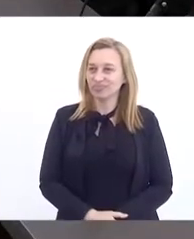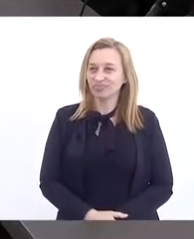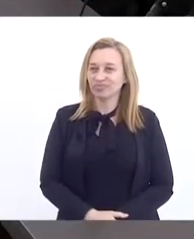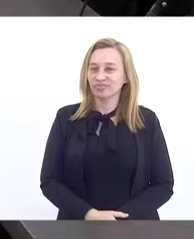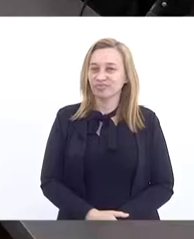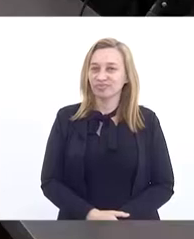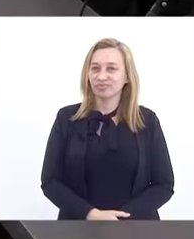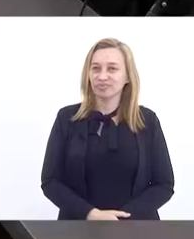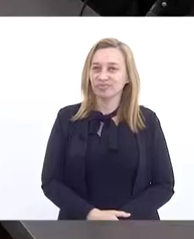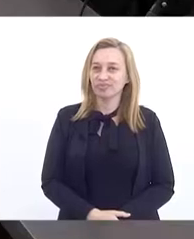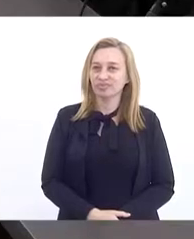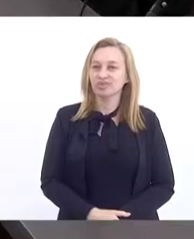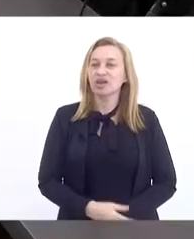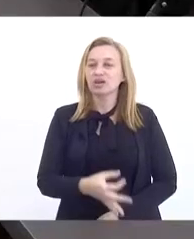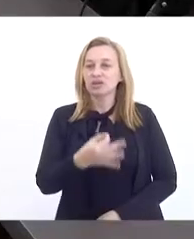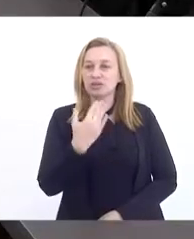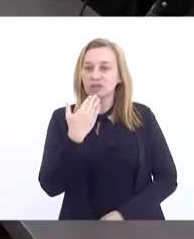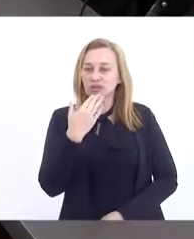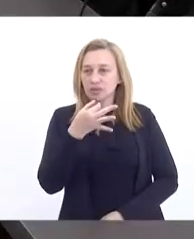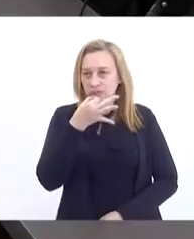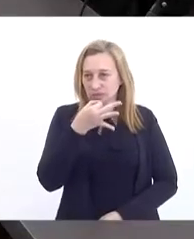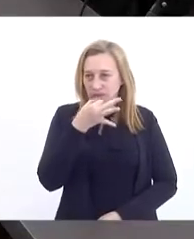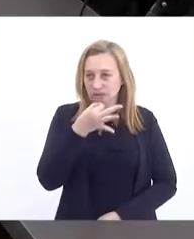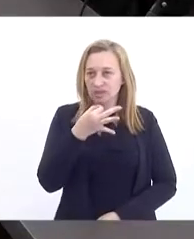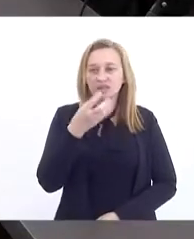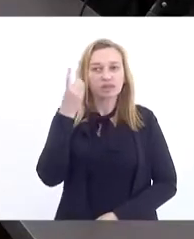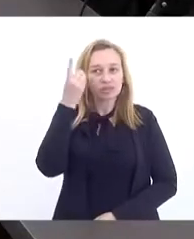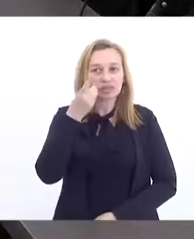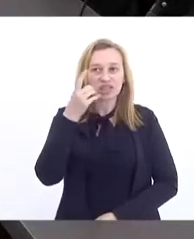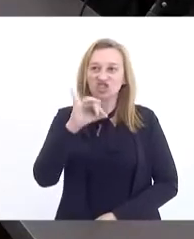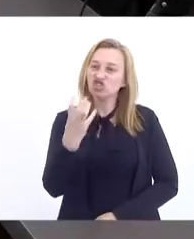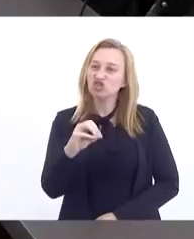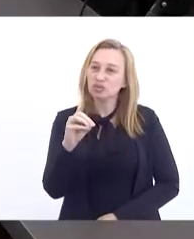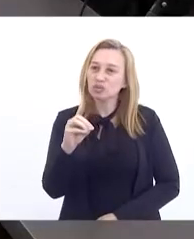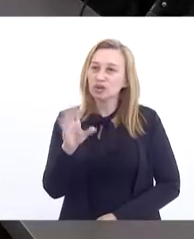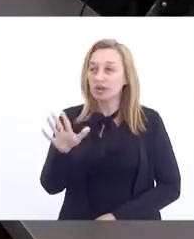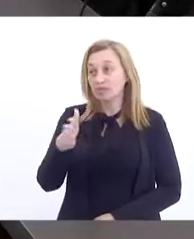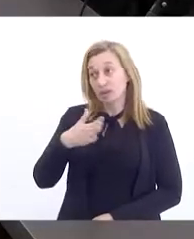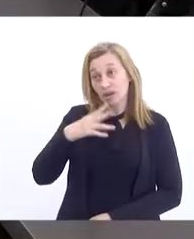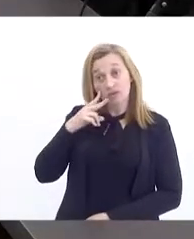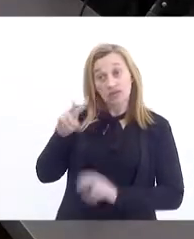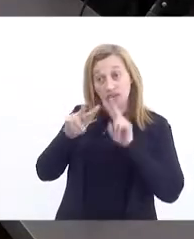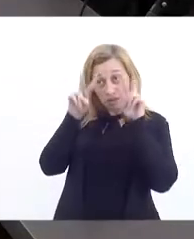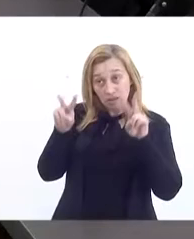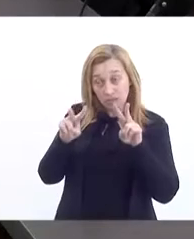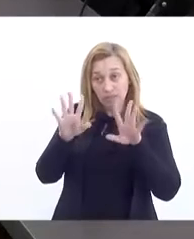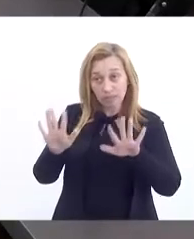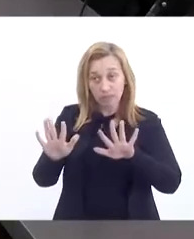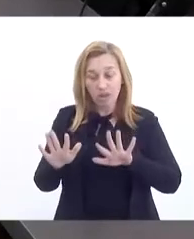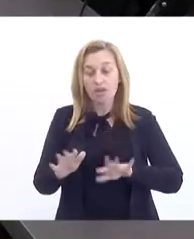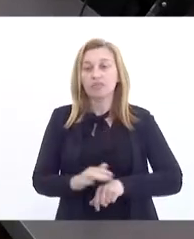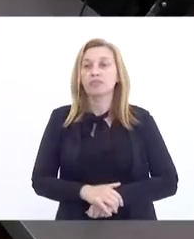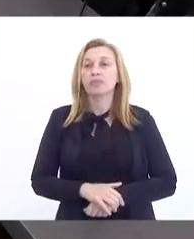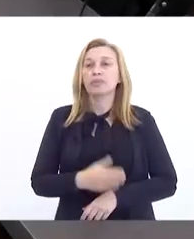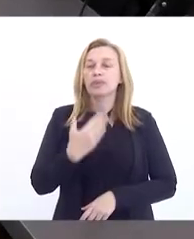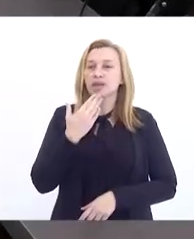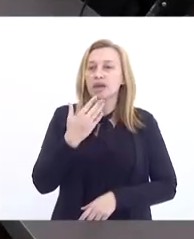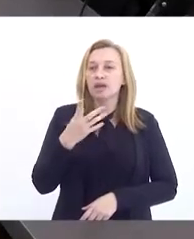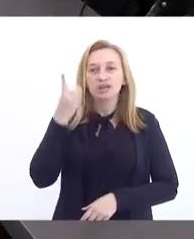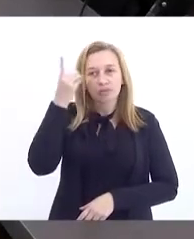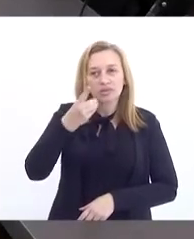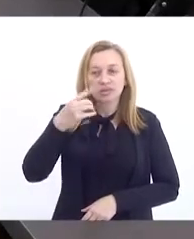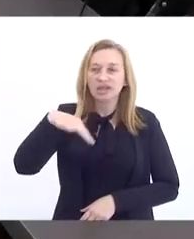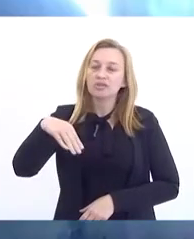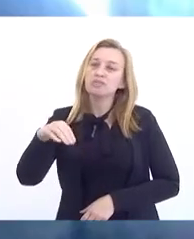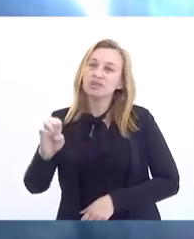Eu tenho uma sugestão, deputado Chico, de uma emenda supressiva. Eu vou pedir vista. Vista, deputado Mink. Pedido. Concedido. Eu já